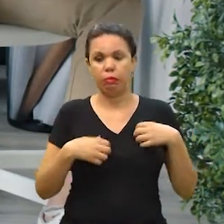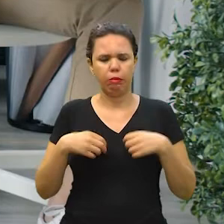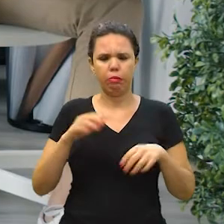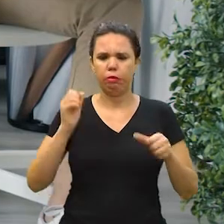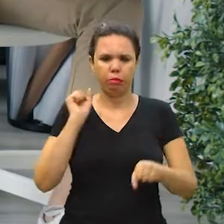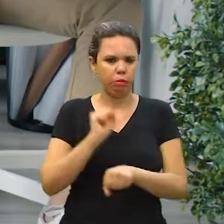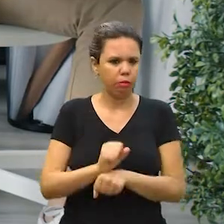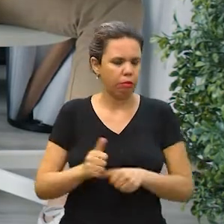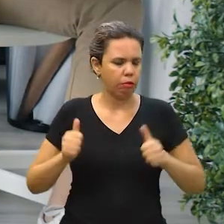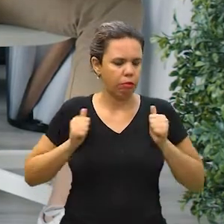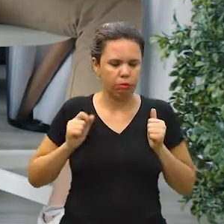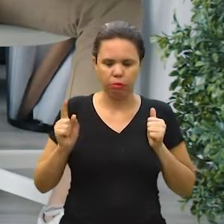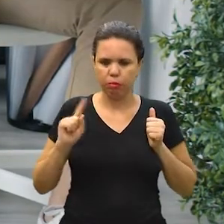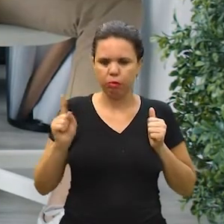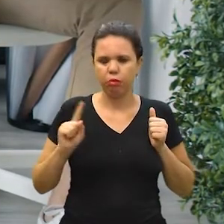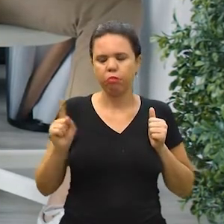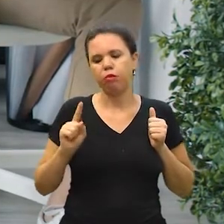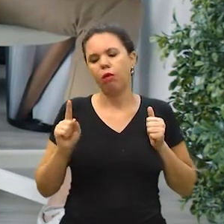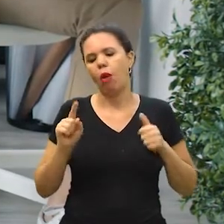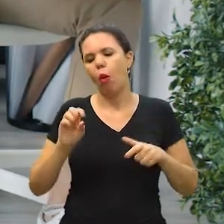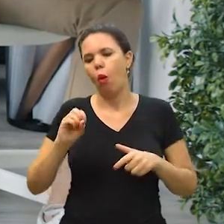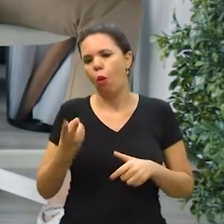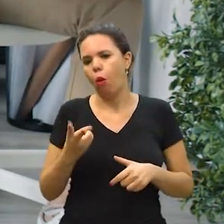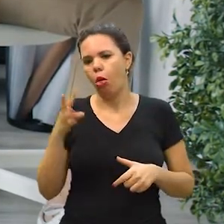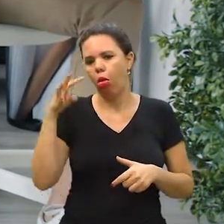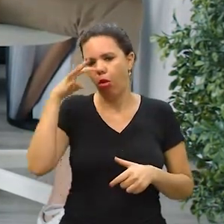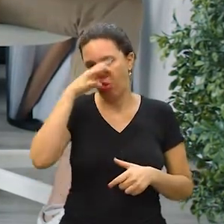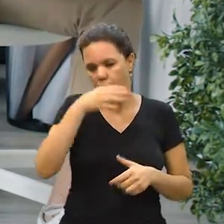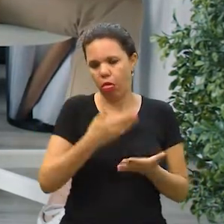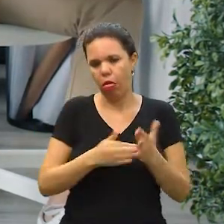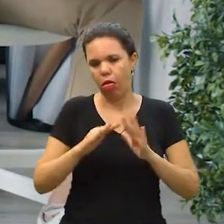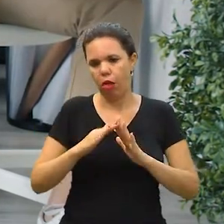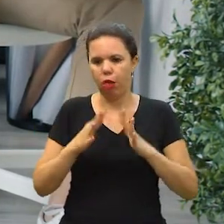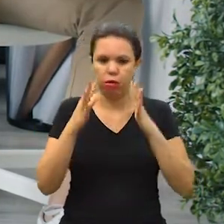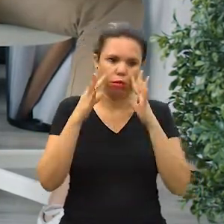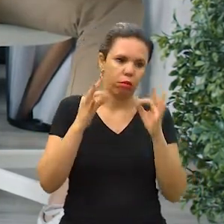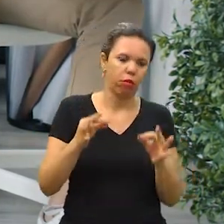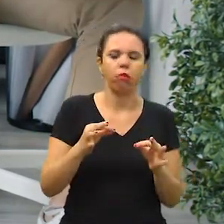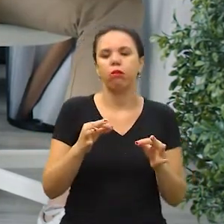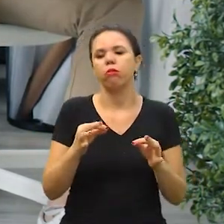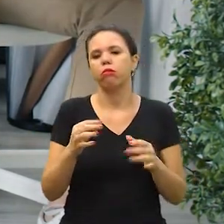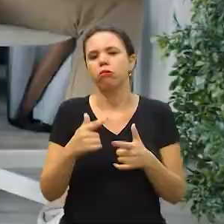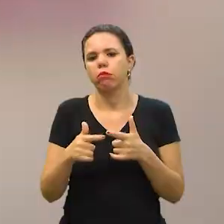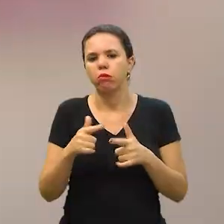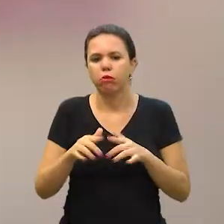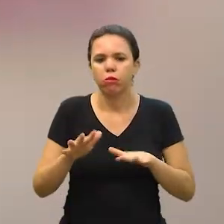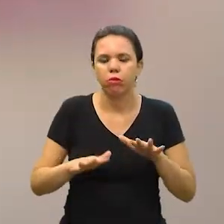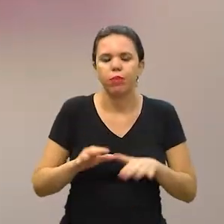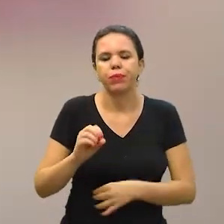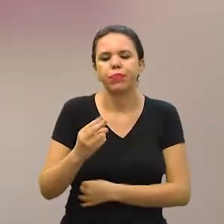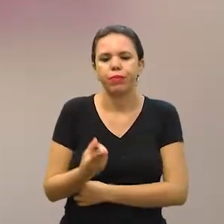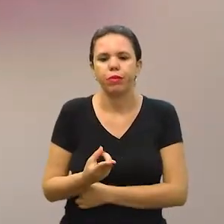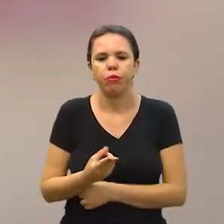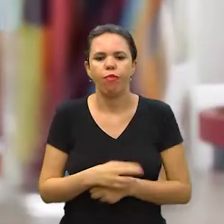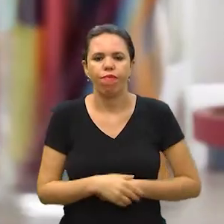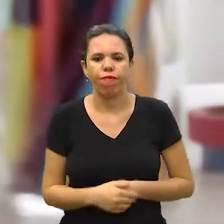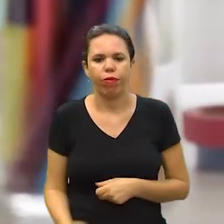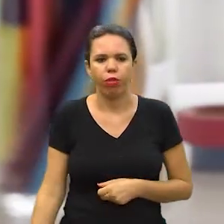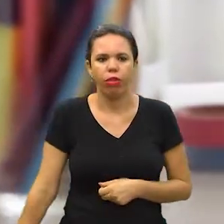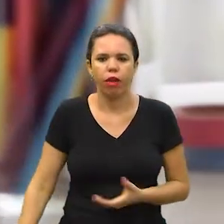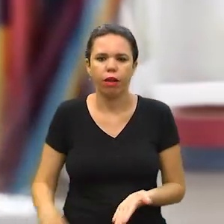não fica quieto, que geralmente é aquele que dá trabalho na escola, né, chama muita atenção por conta disso. Nós temos